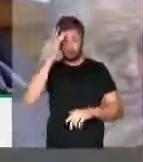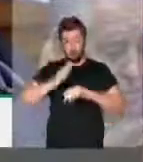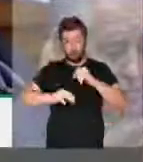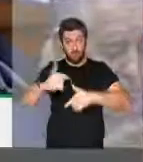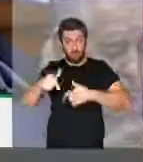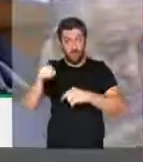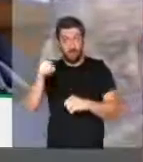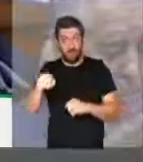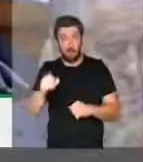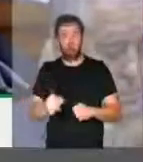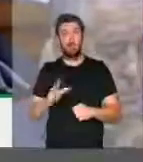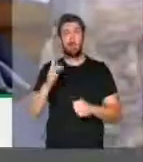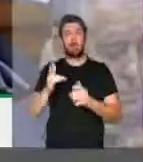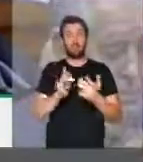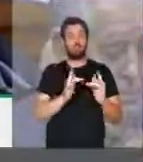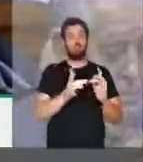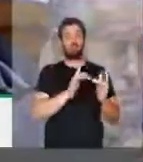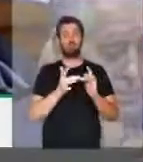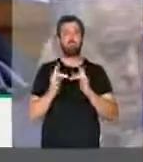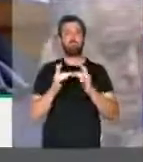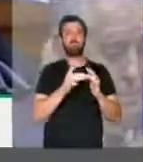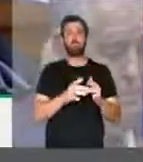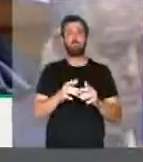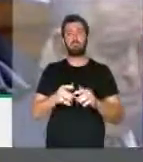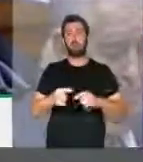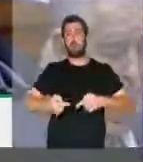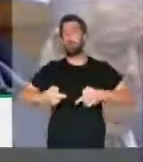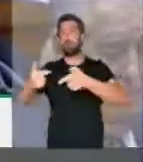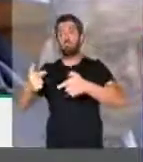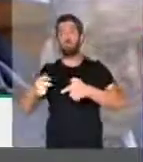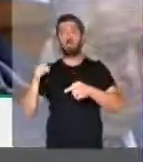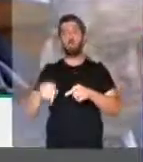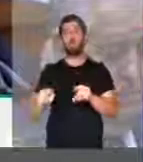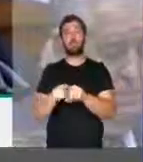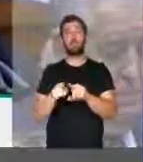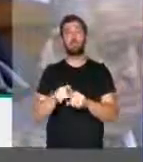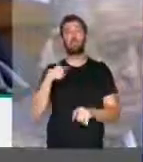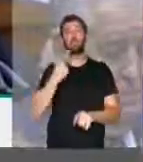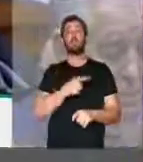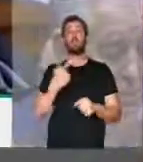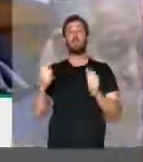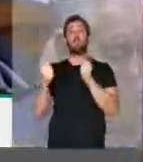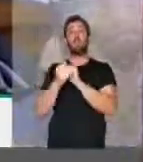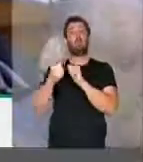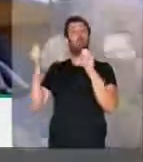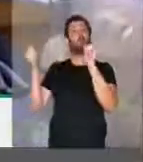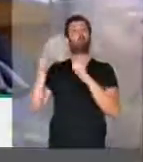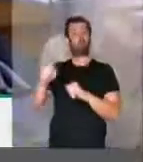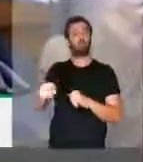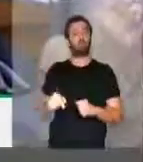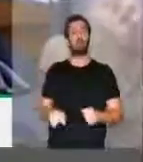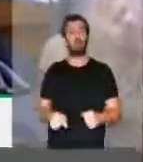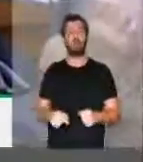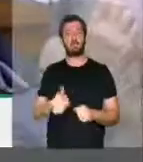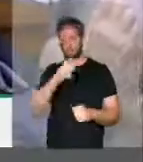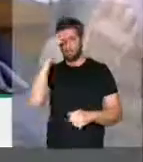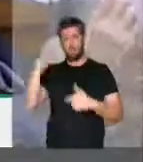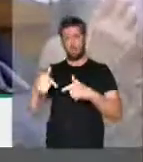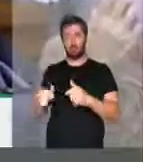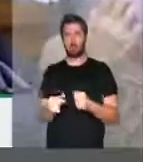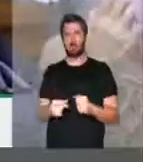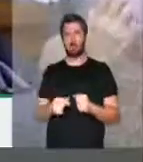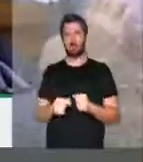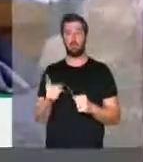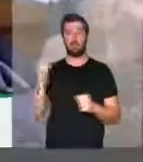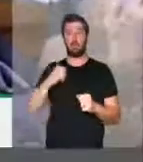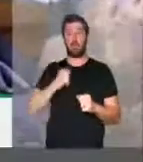já estão articulando essa reação e nós vamos estar do lado desses trabalhadores.